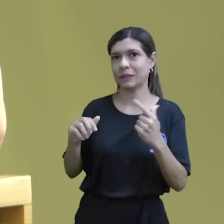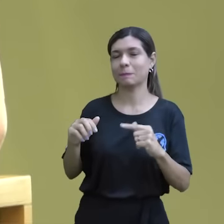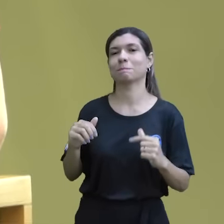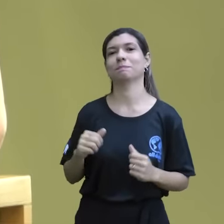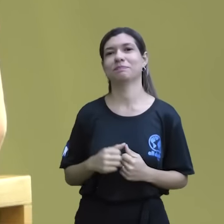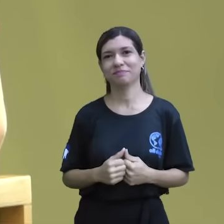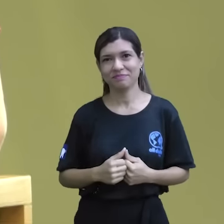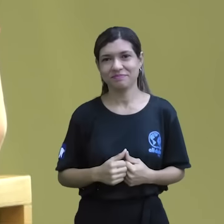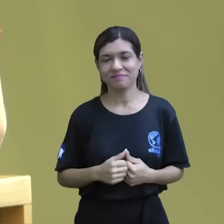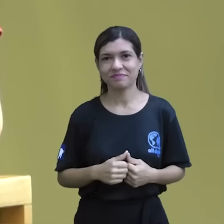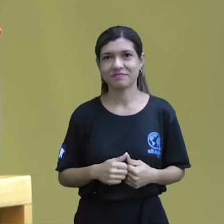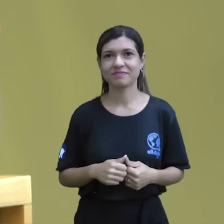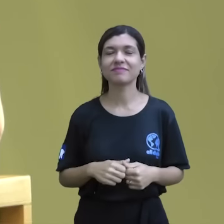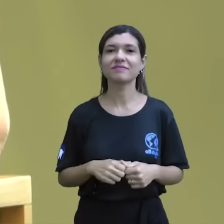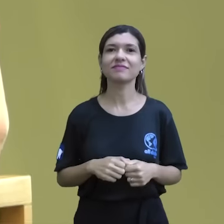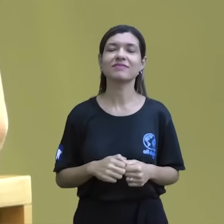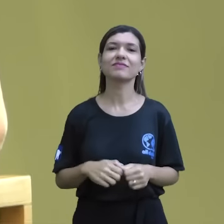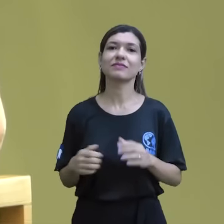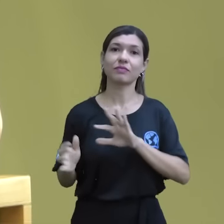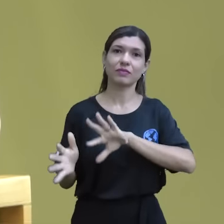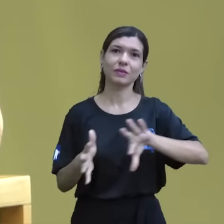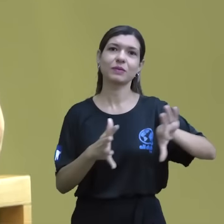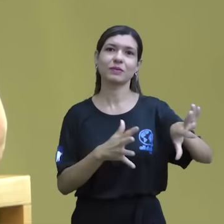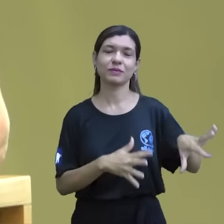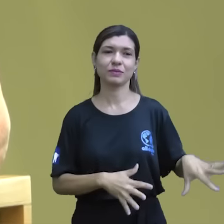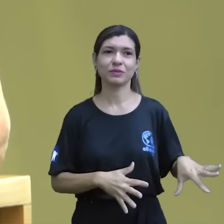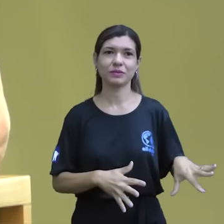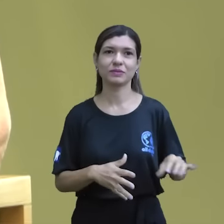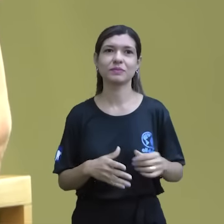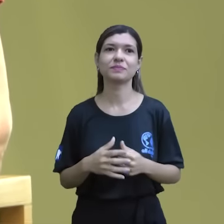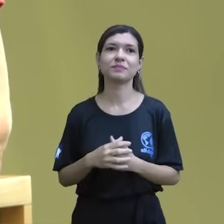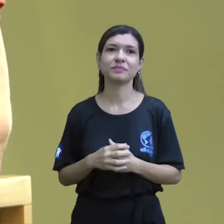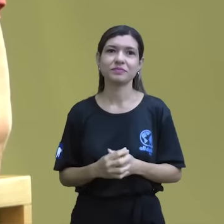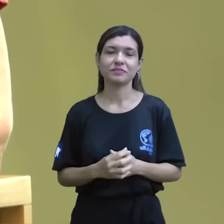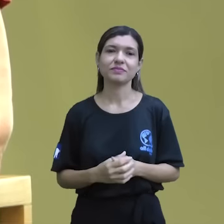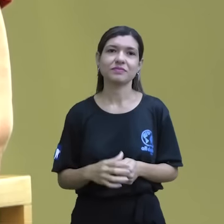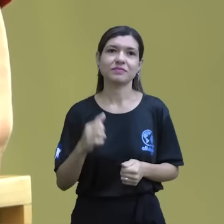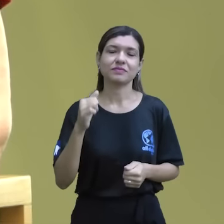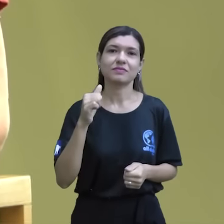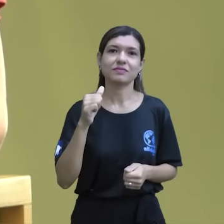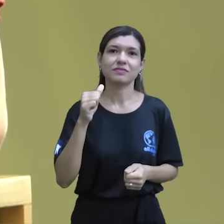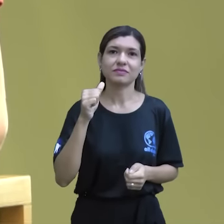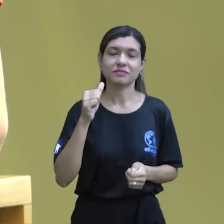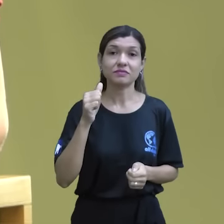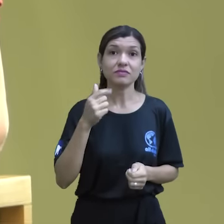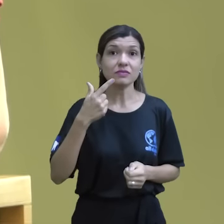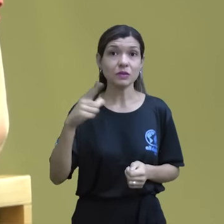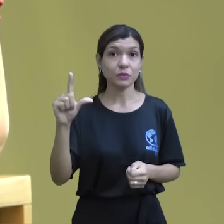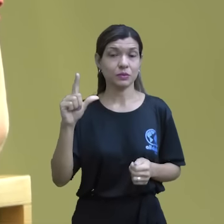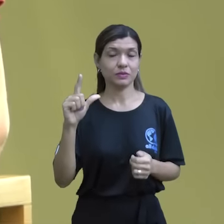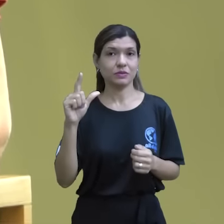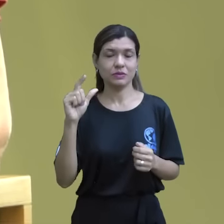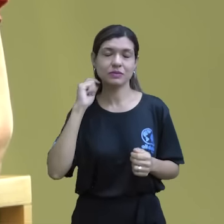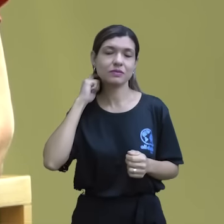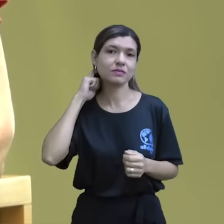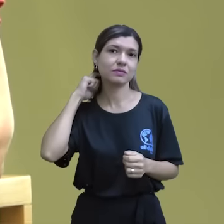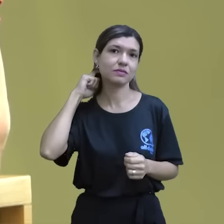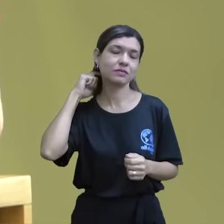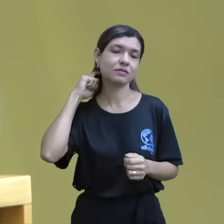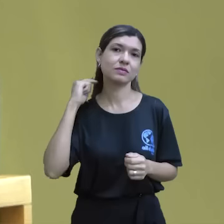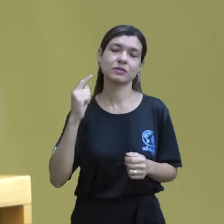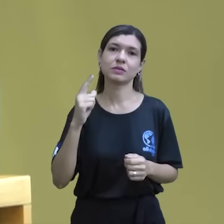único conto, talvez, do Lima, em que ele faz uma leitura